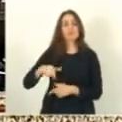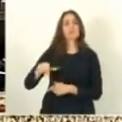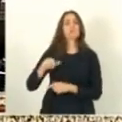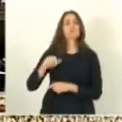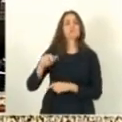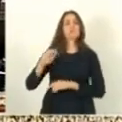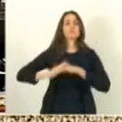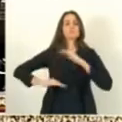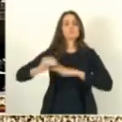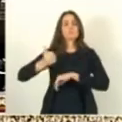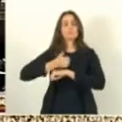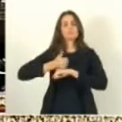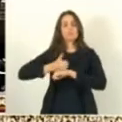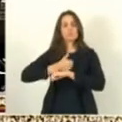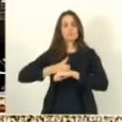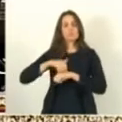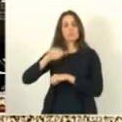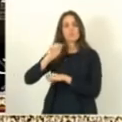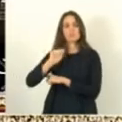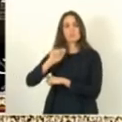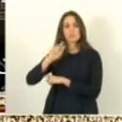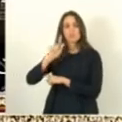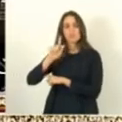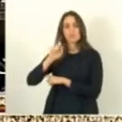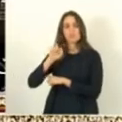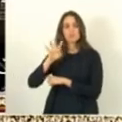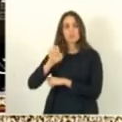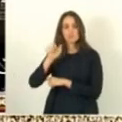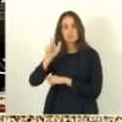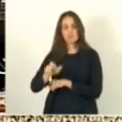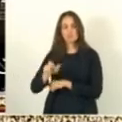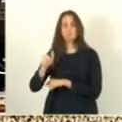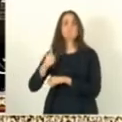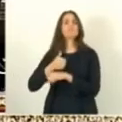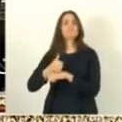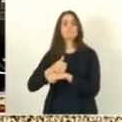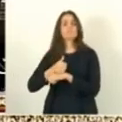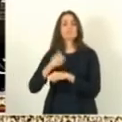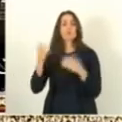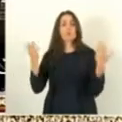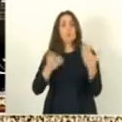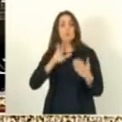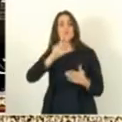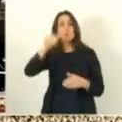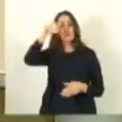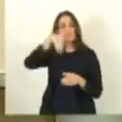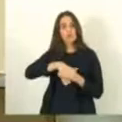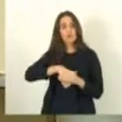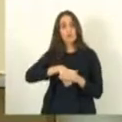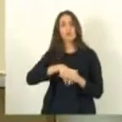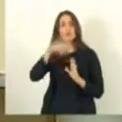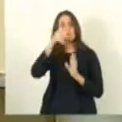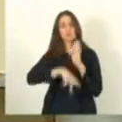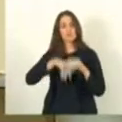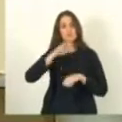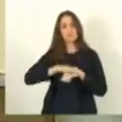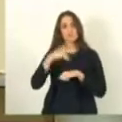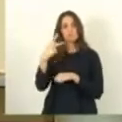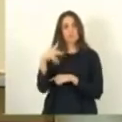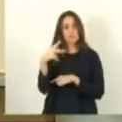socioeducativos e confirmar para eles que nessa data nós estaremos votando a matéria de interesse dos mesmos.